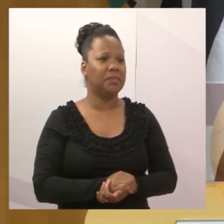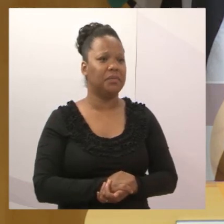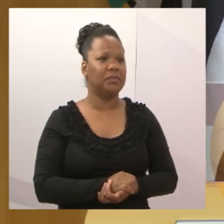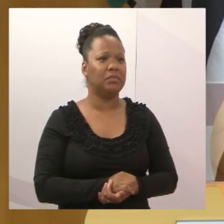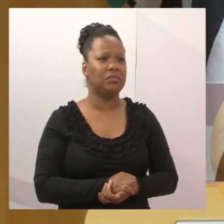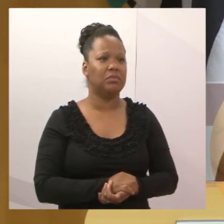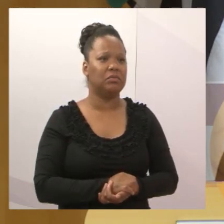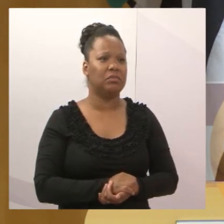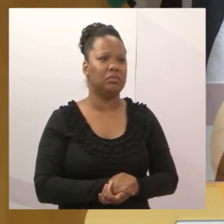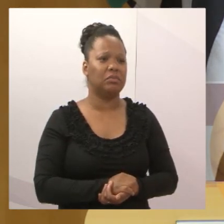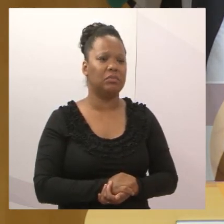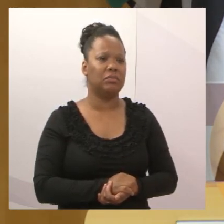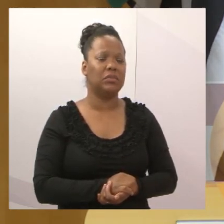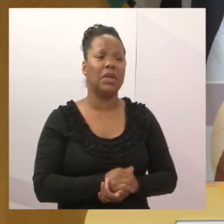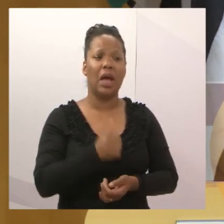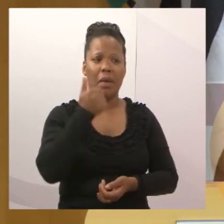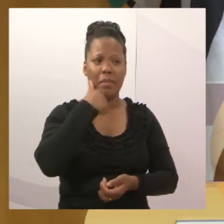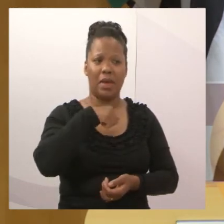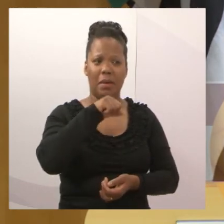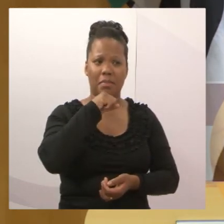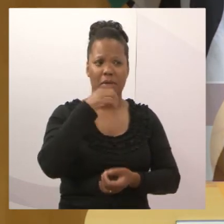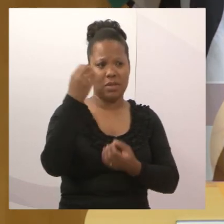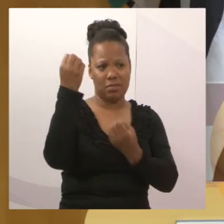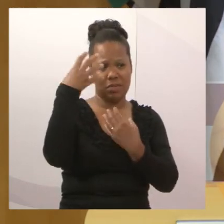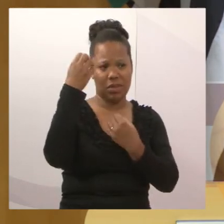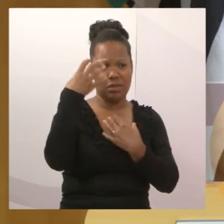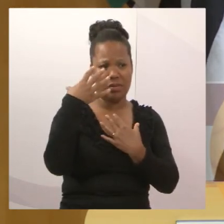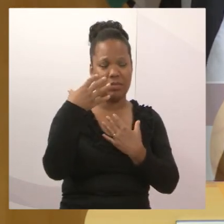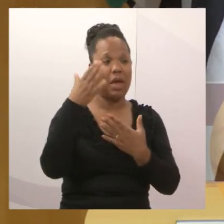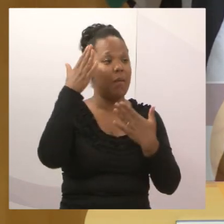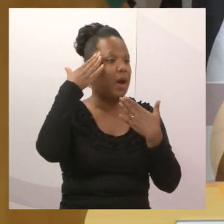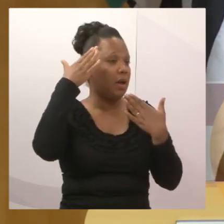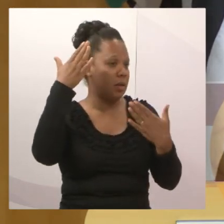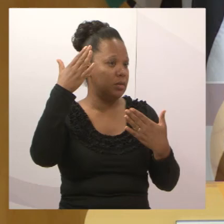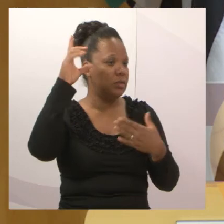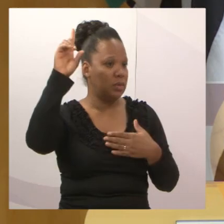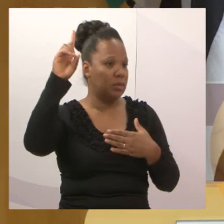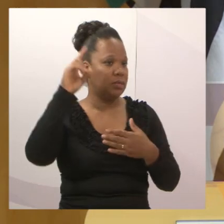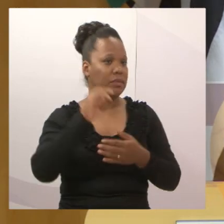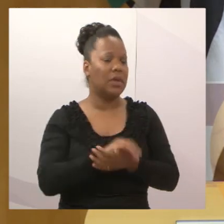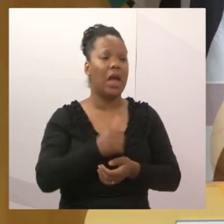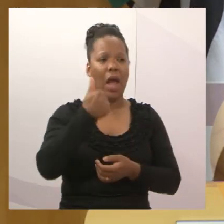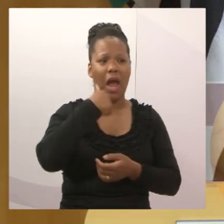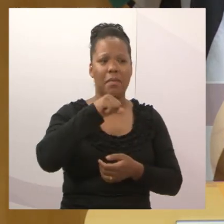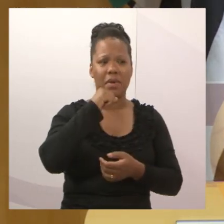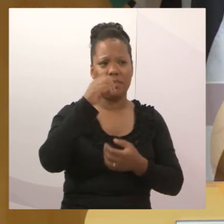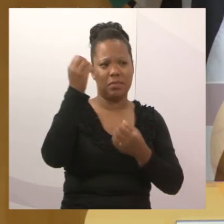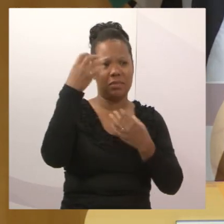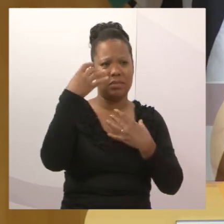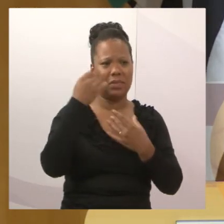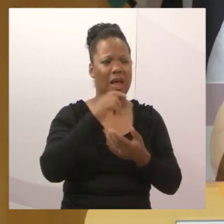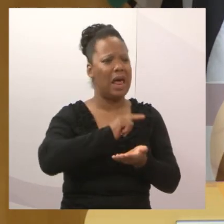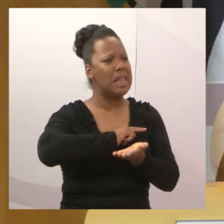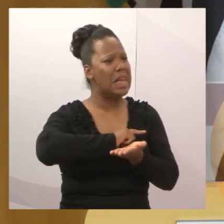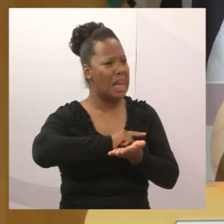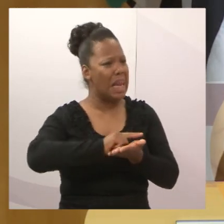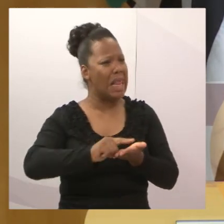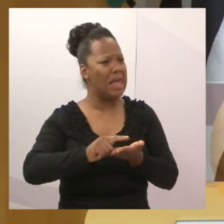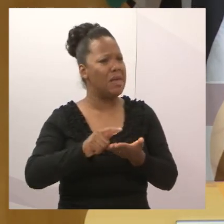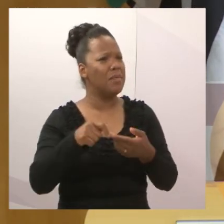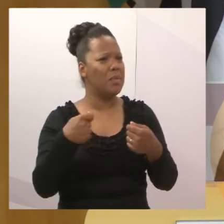Eu não sei, sabe, uma coisa que minha mãe me ensinou isso, graças a Deus. Minha mãe me ensinou a ter limpeza,